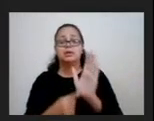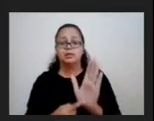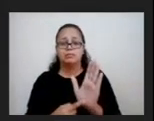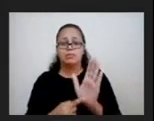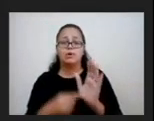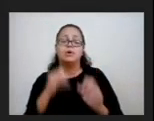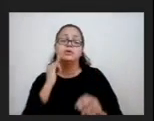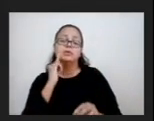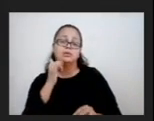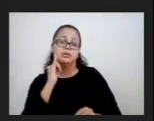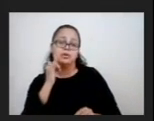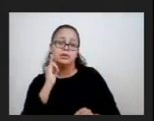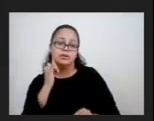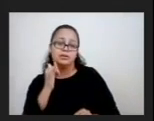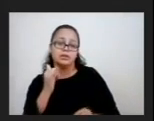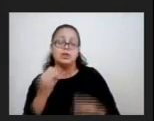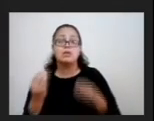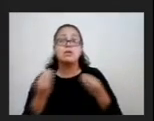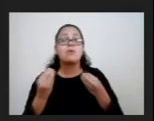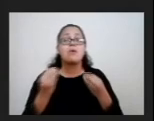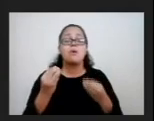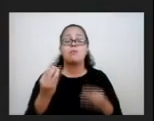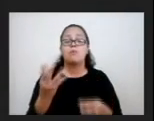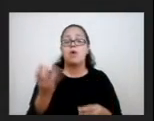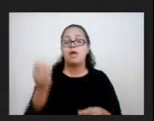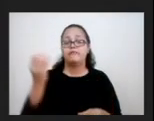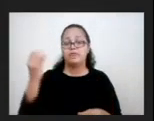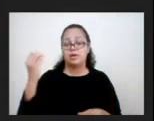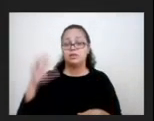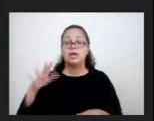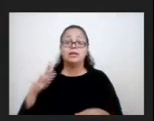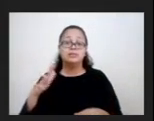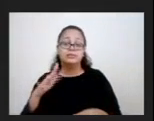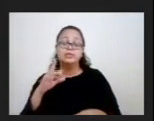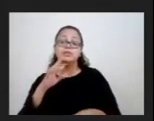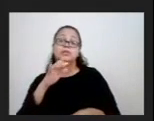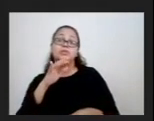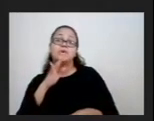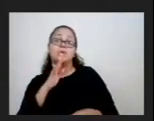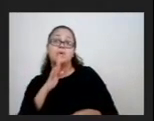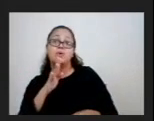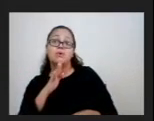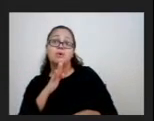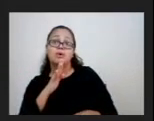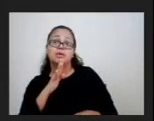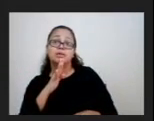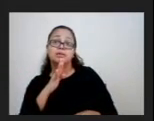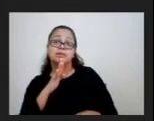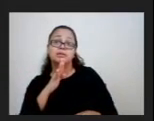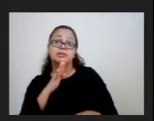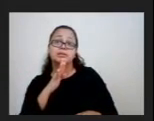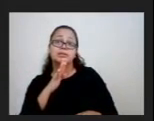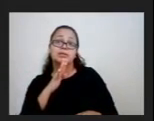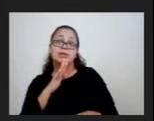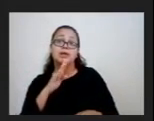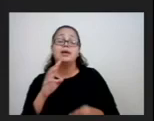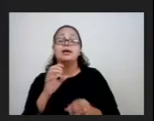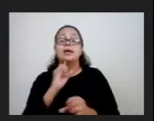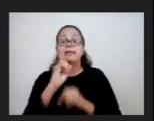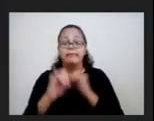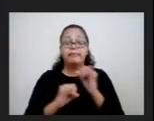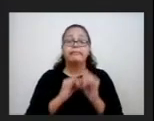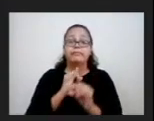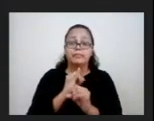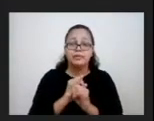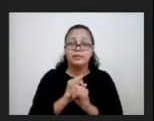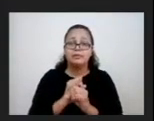justamente, relatando como que foi, como está sendo a viagem. Então, às vezes, nós queremos conhecer um determinado lugar, basta ir lá no YouTube, acessar um vlog